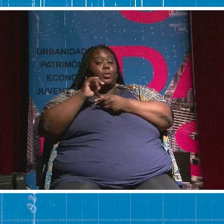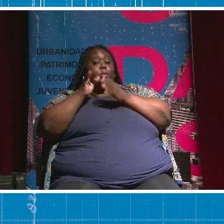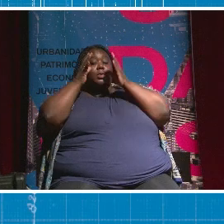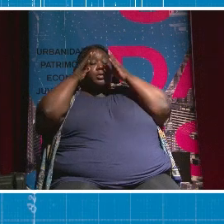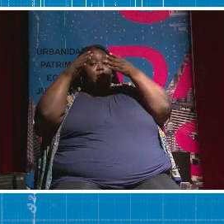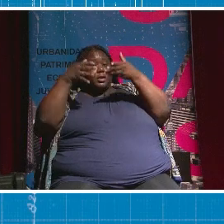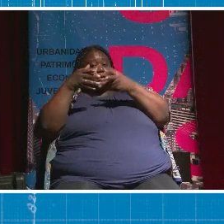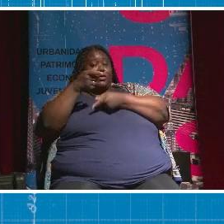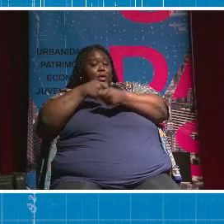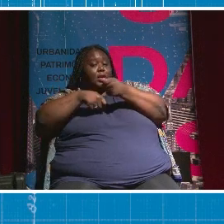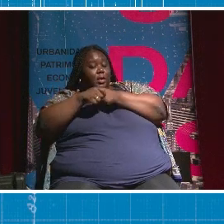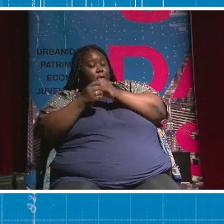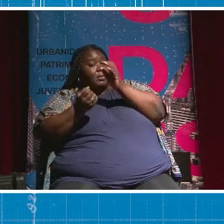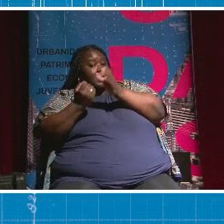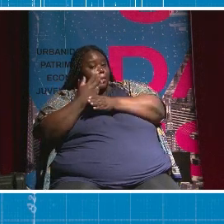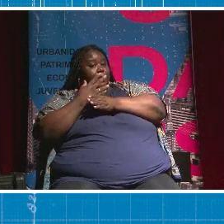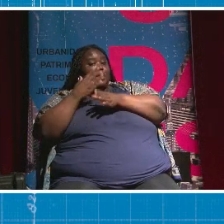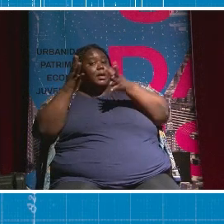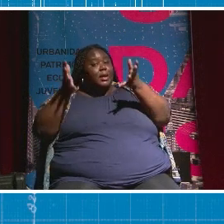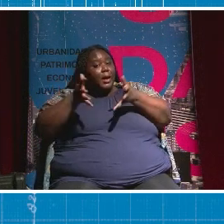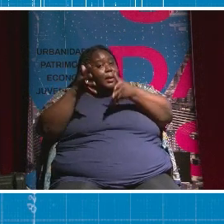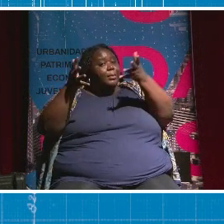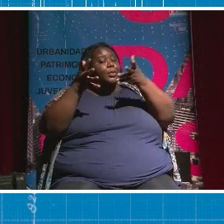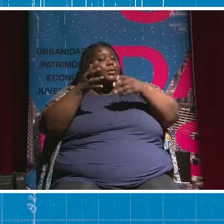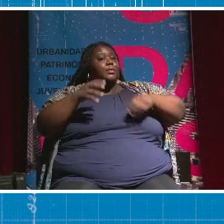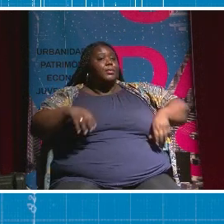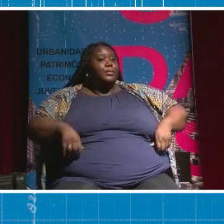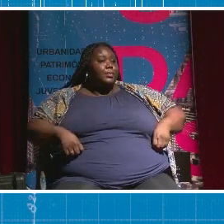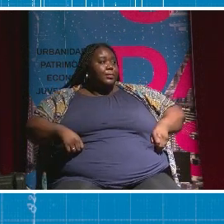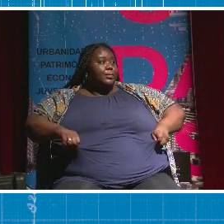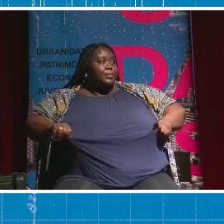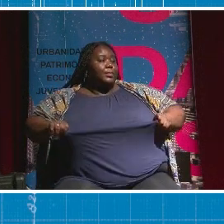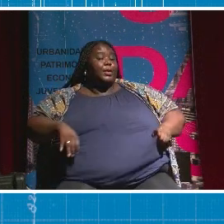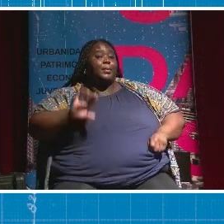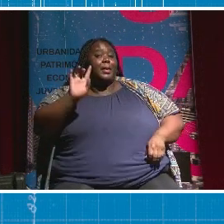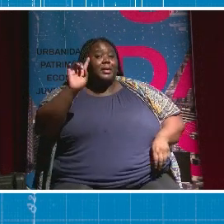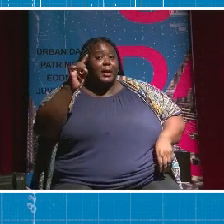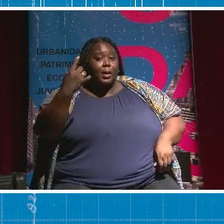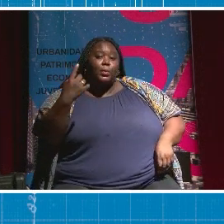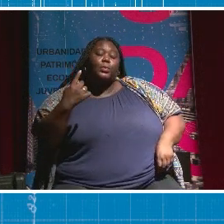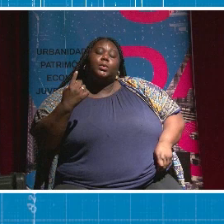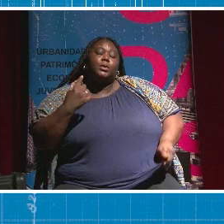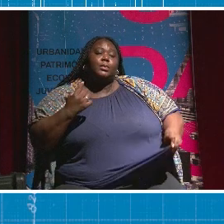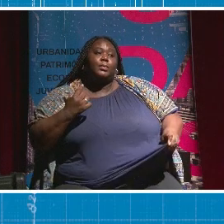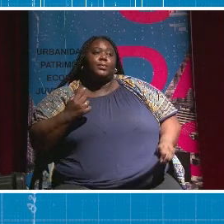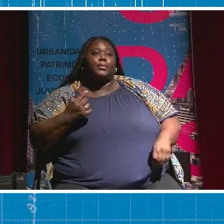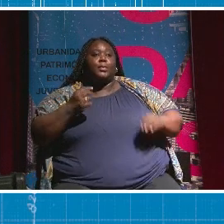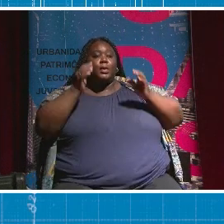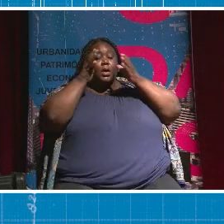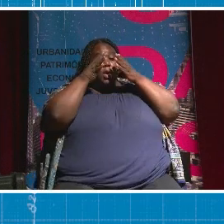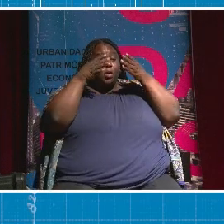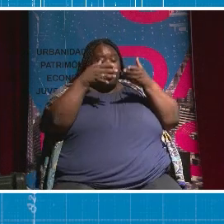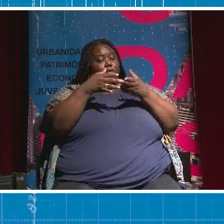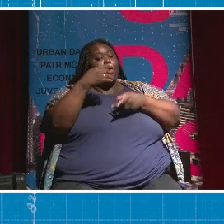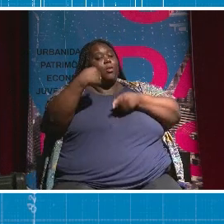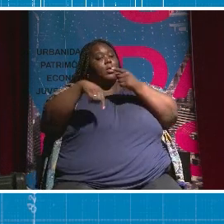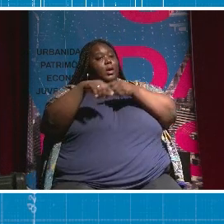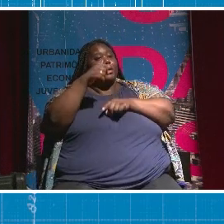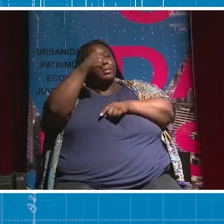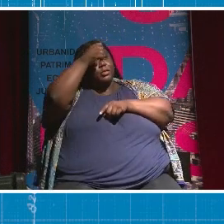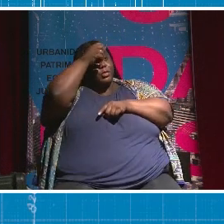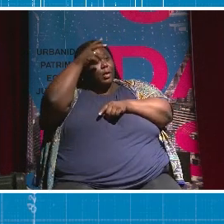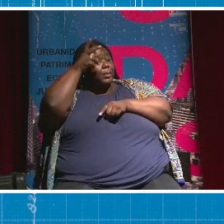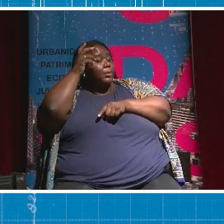foco na economia criativa, nessa promoção da economia criativa, mas a única com a ênfase nas políticas públicas, como